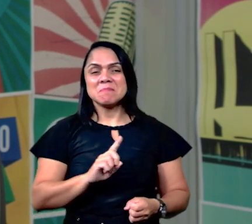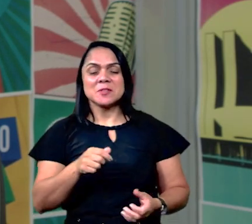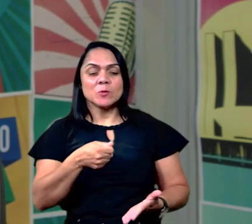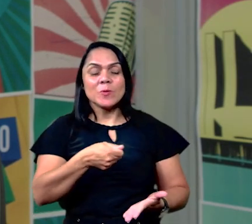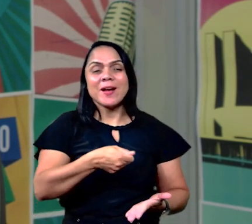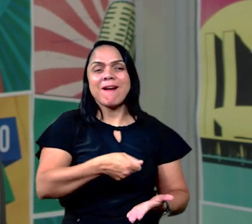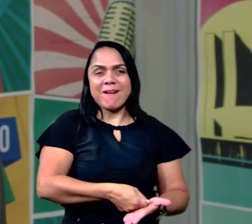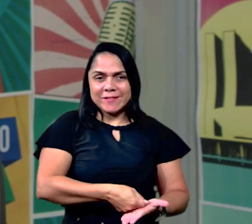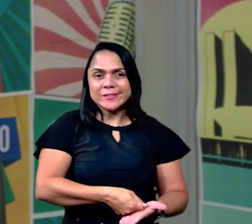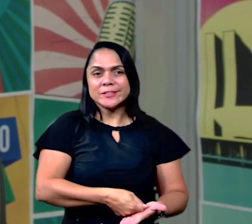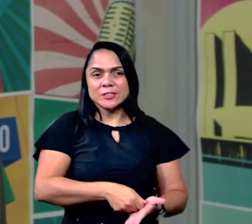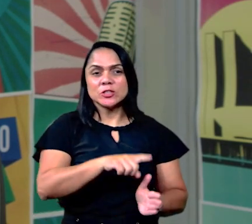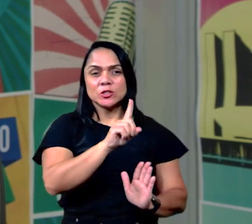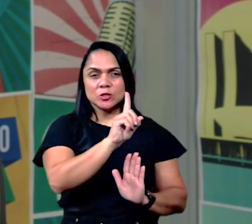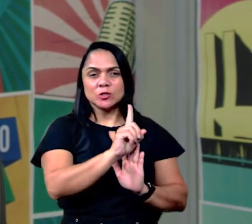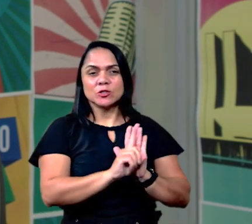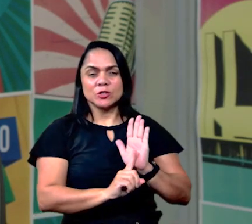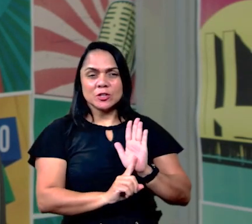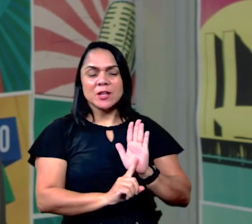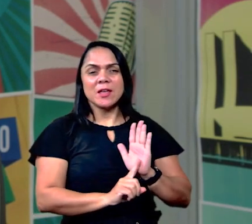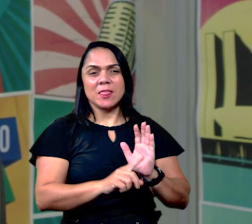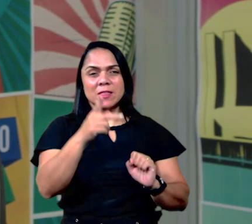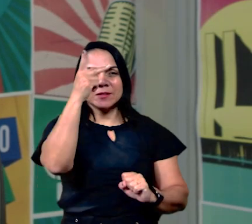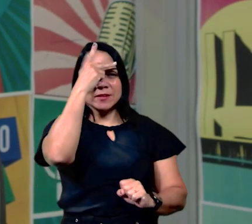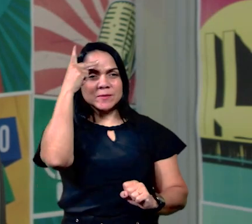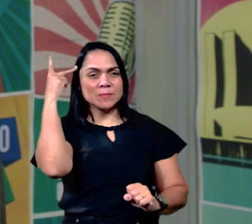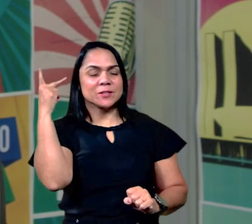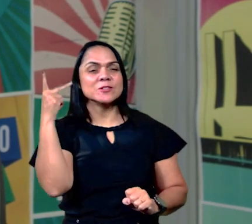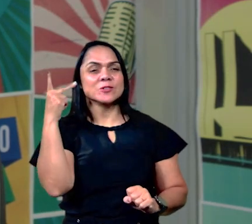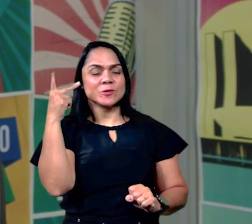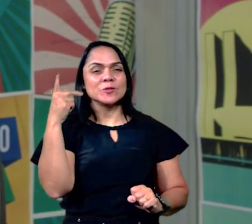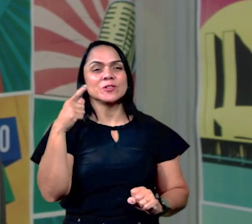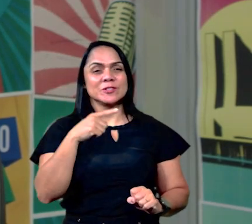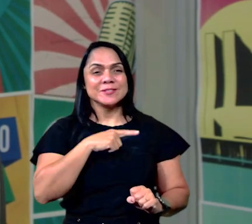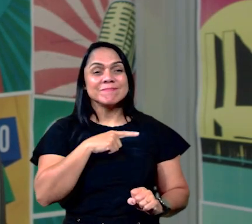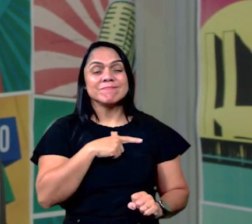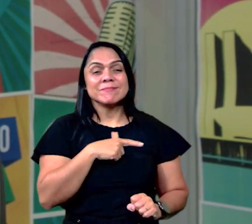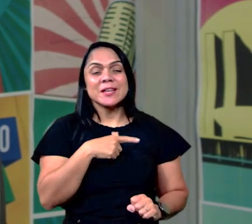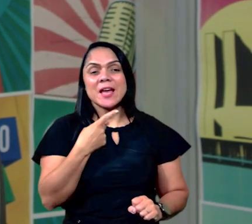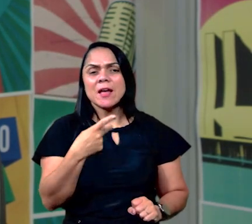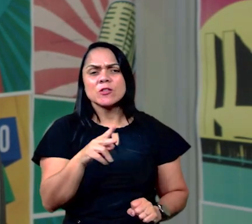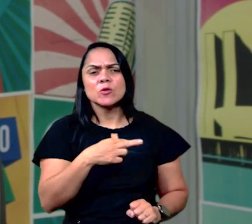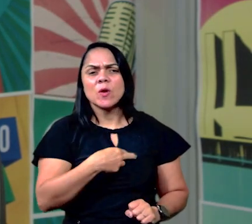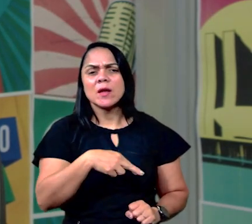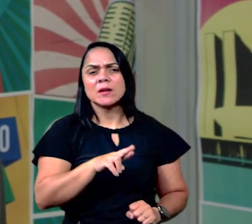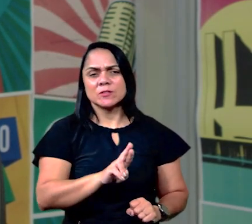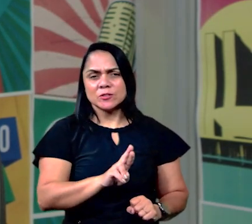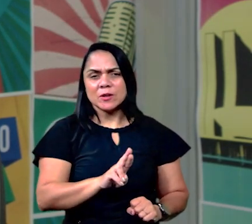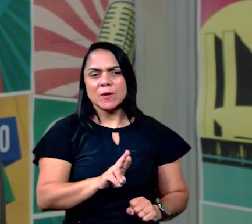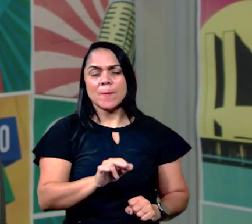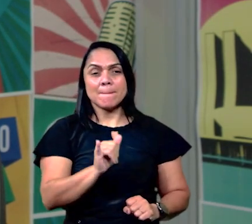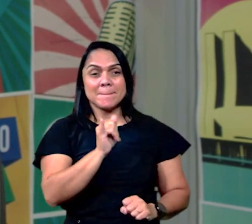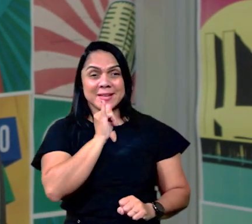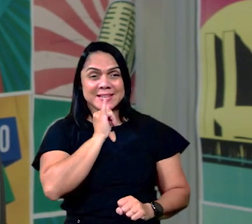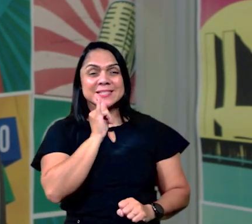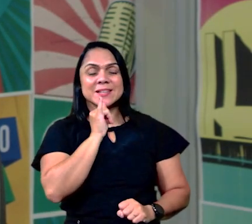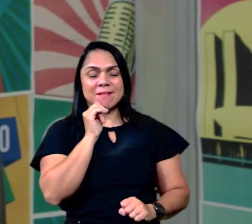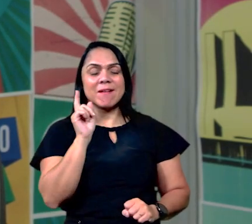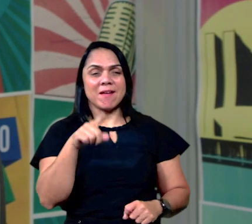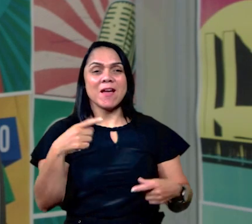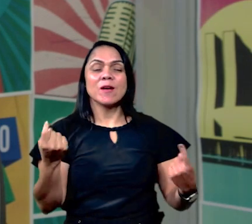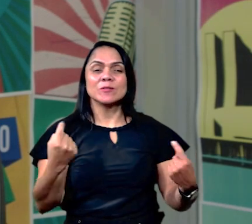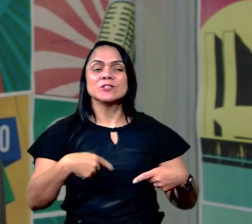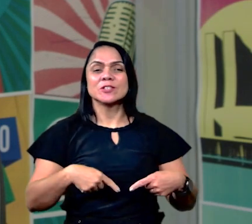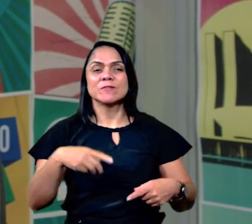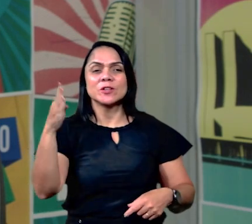direitos das pessoas em termos que já estão postos constitucionalmente. Eu acho que esse, por exemplo, é um dos desafios do Brasil,